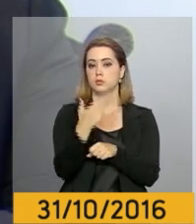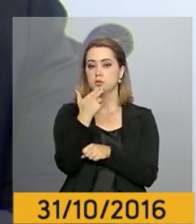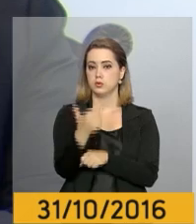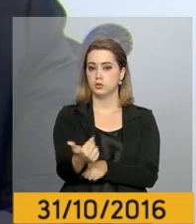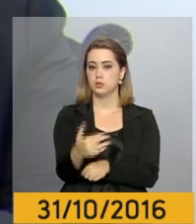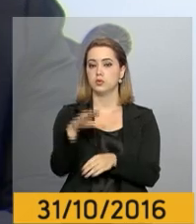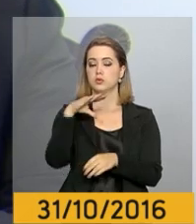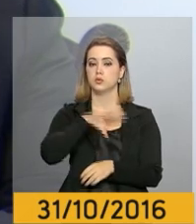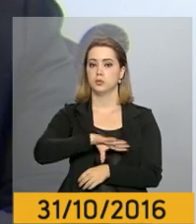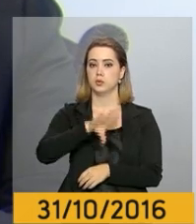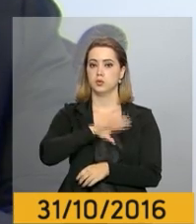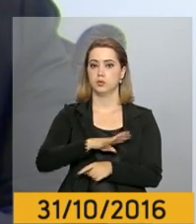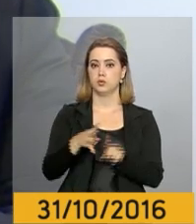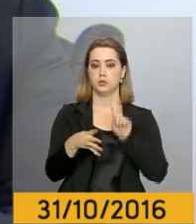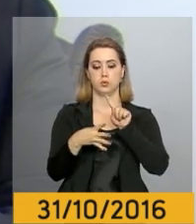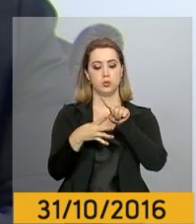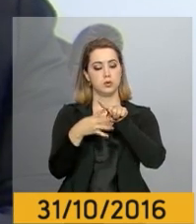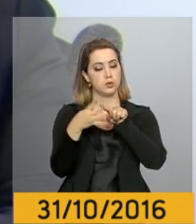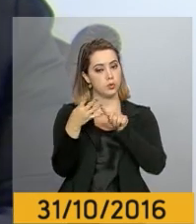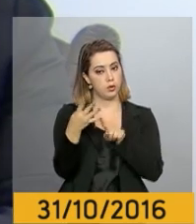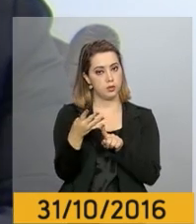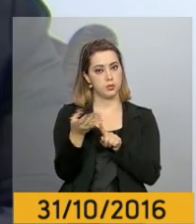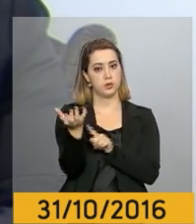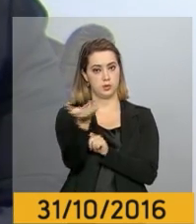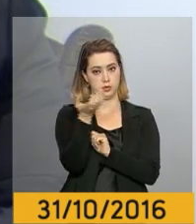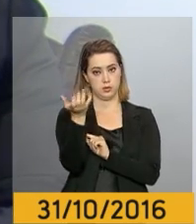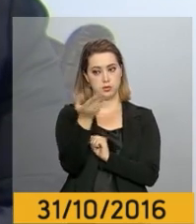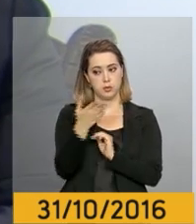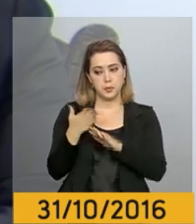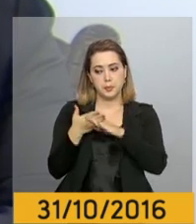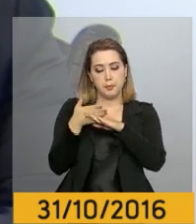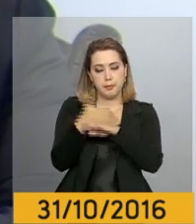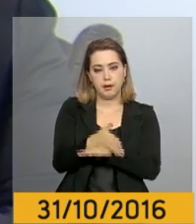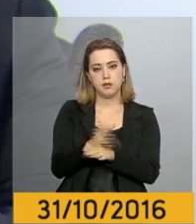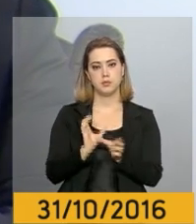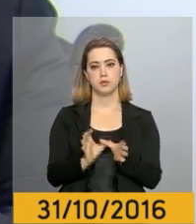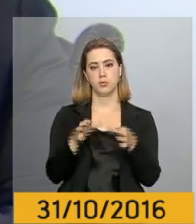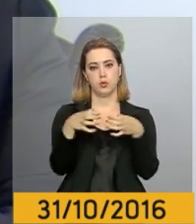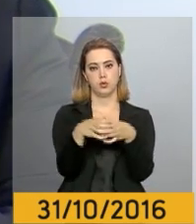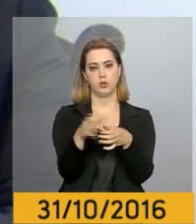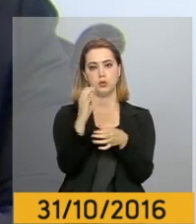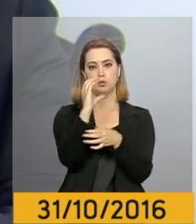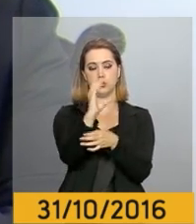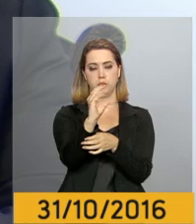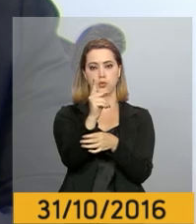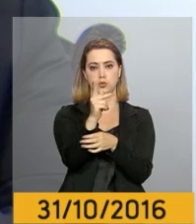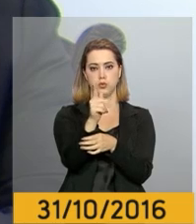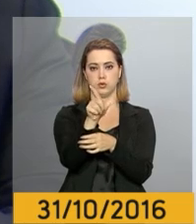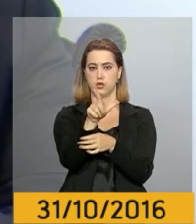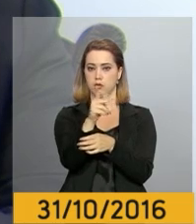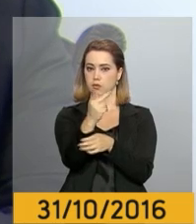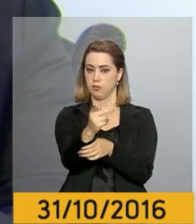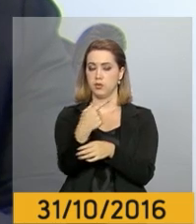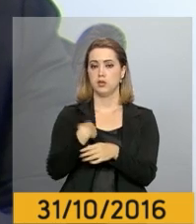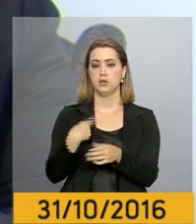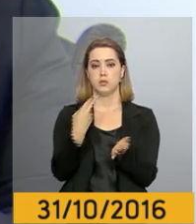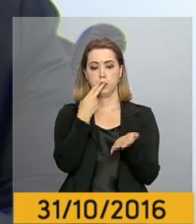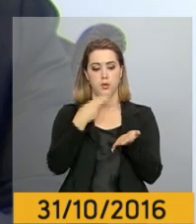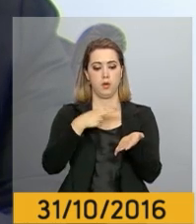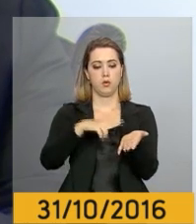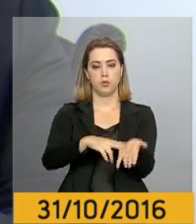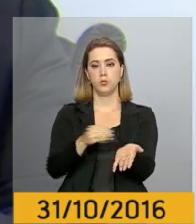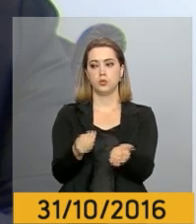quatro países honram noos com suas candidaturas apresentadas por cartas depositadas junto